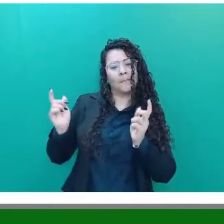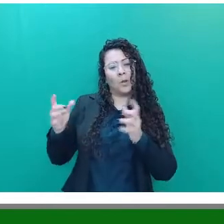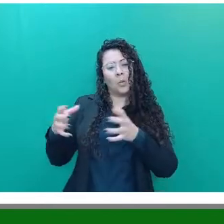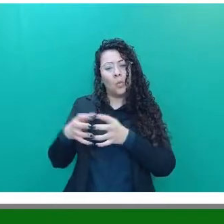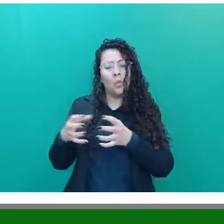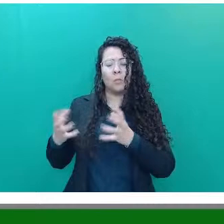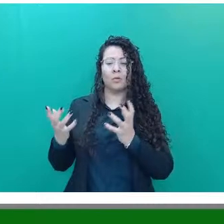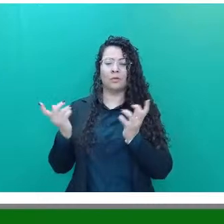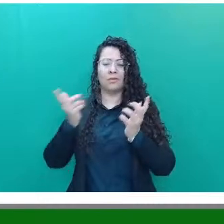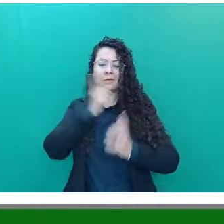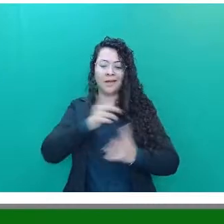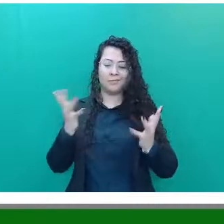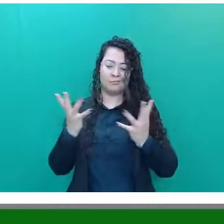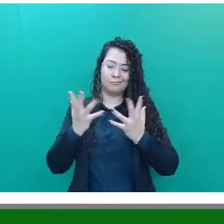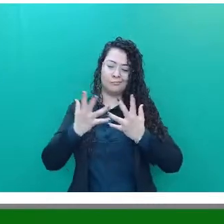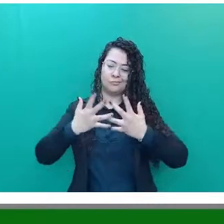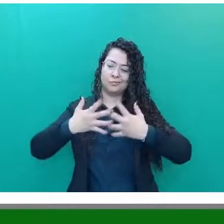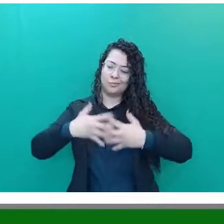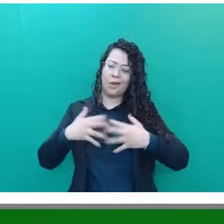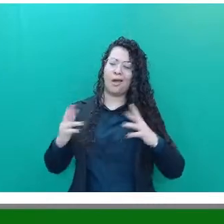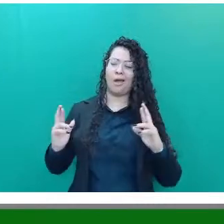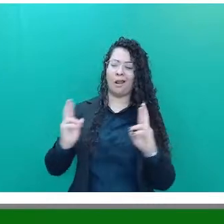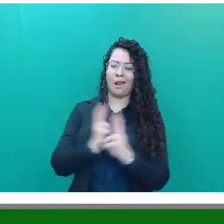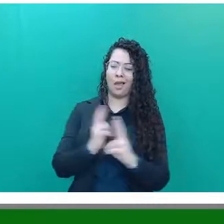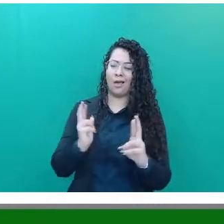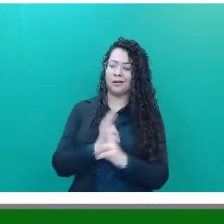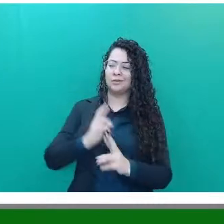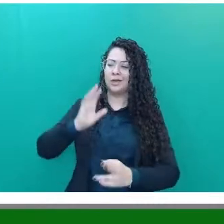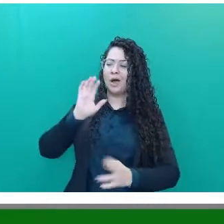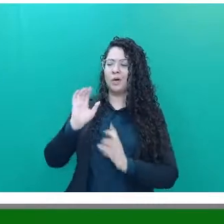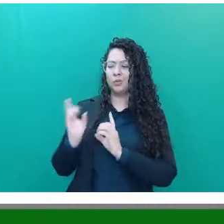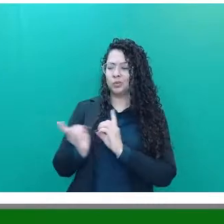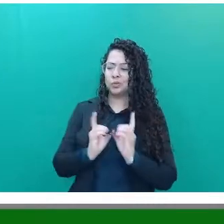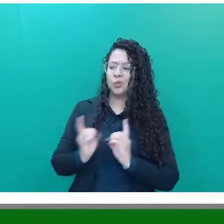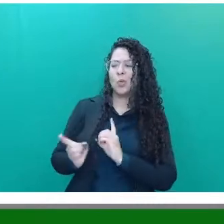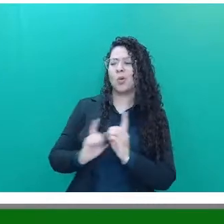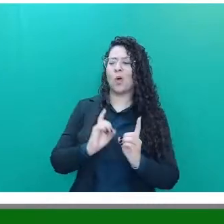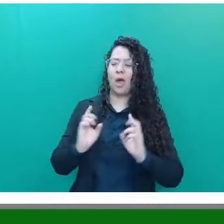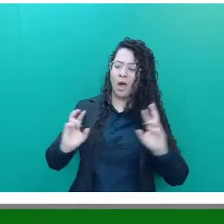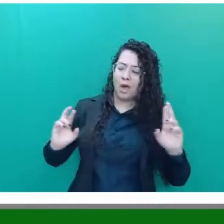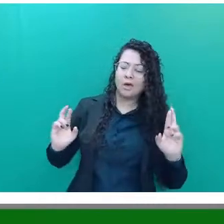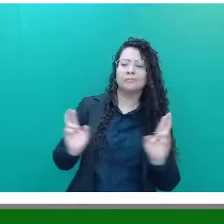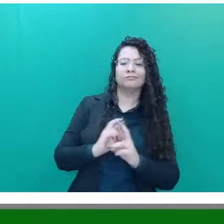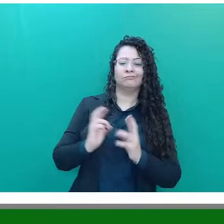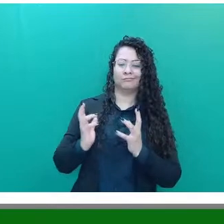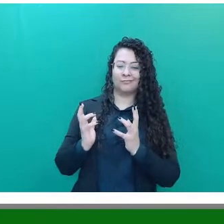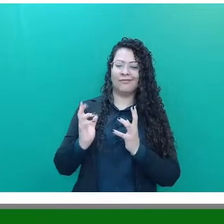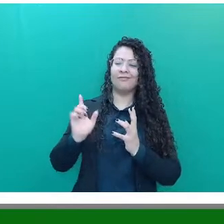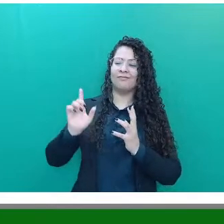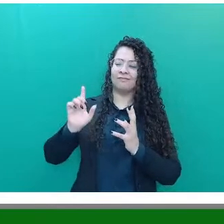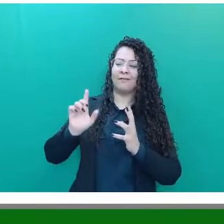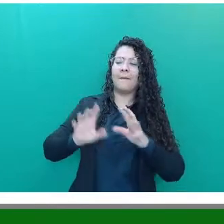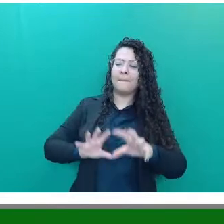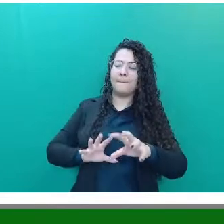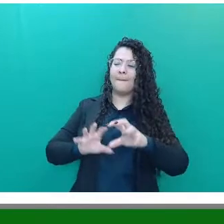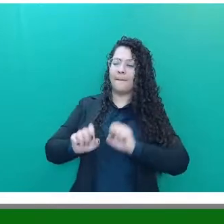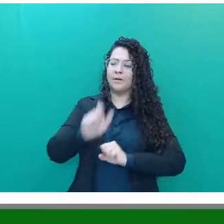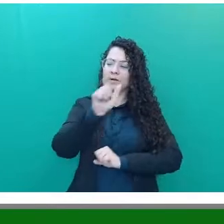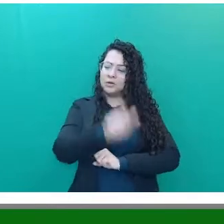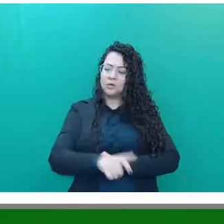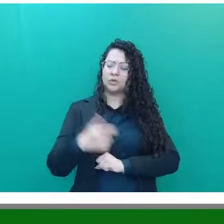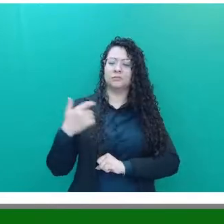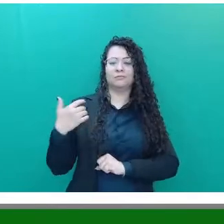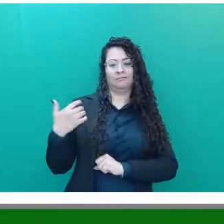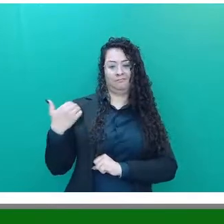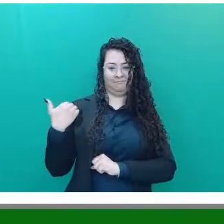sua tese e vão constituindo as suas reflexões no processo. Então, eu quero dar destaque a isso